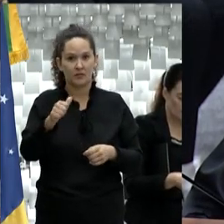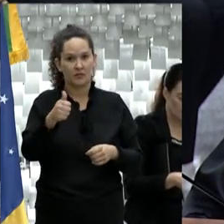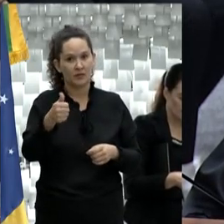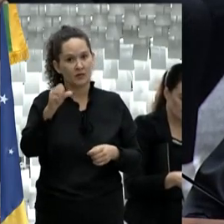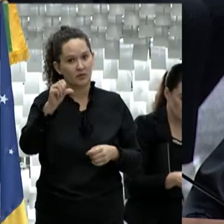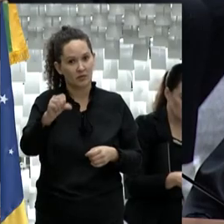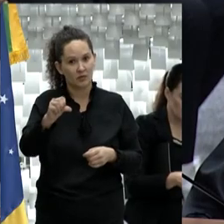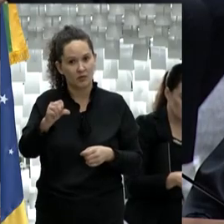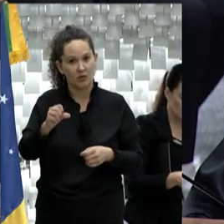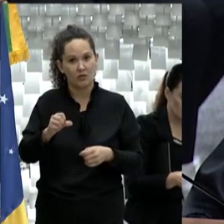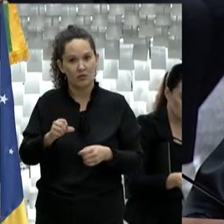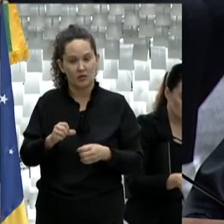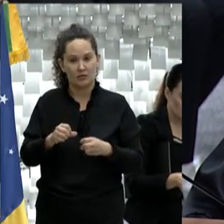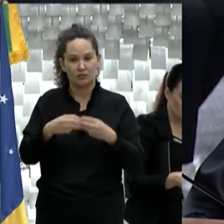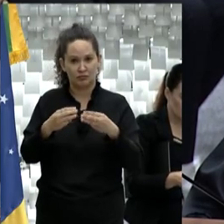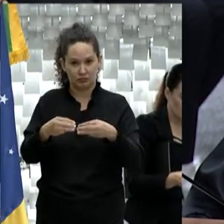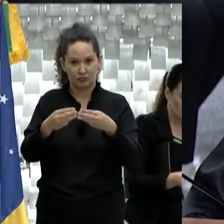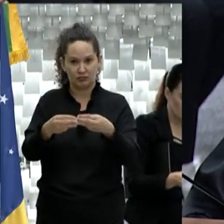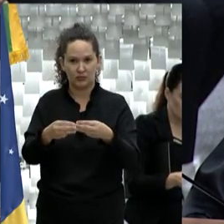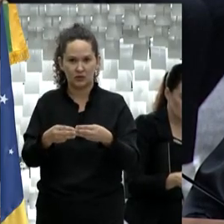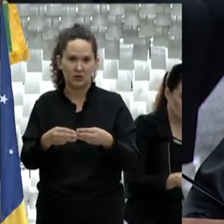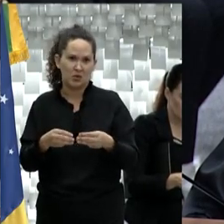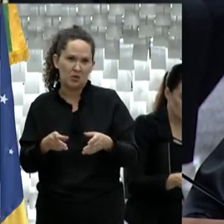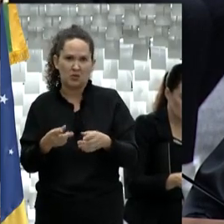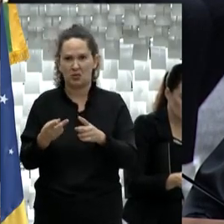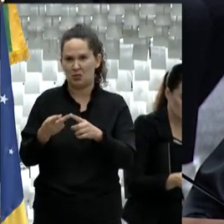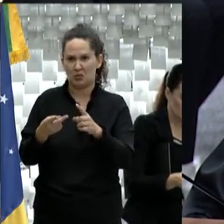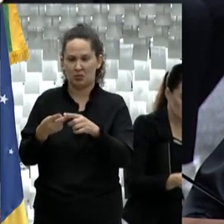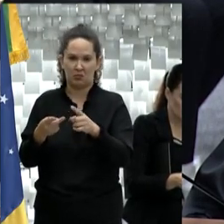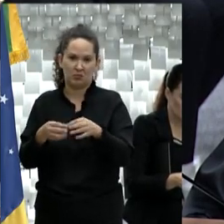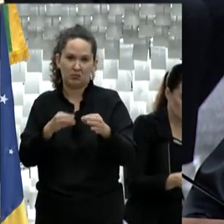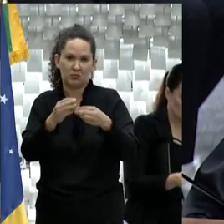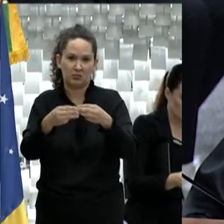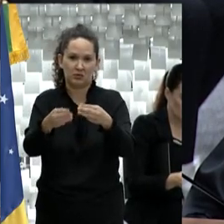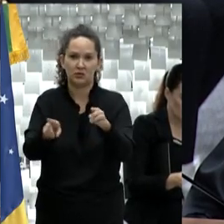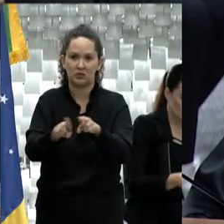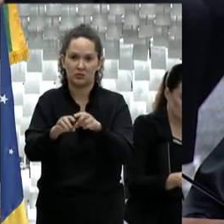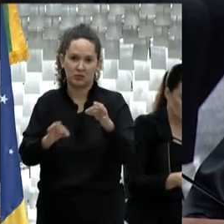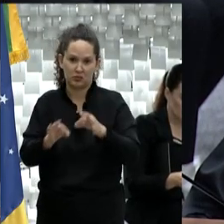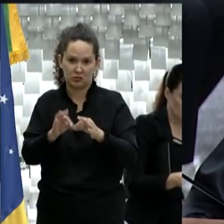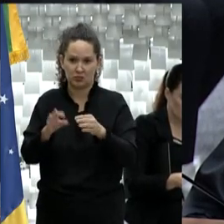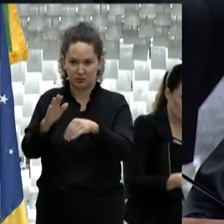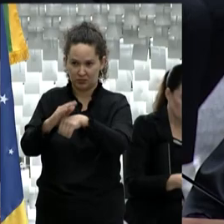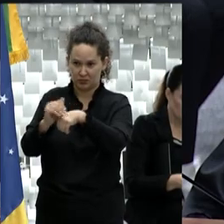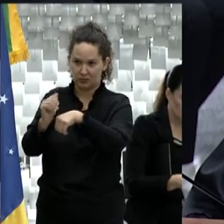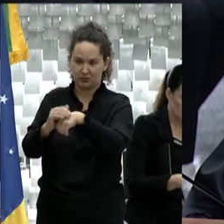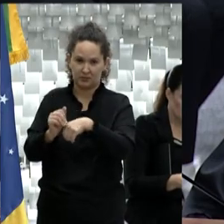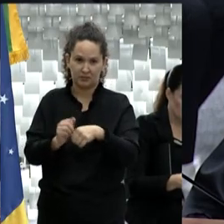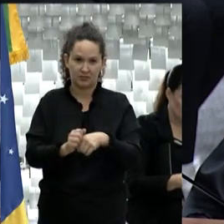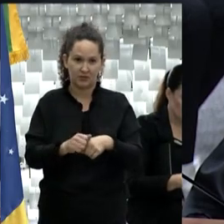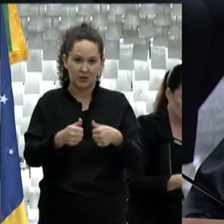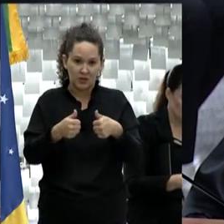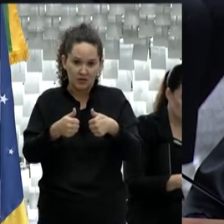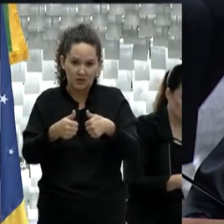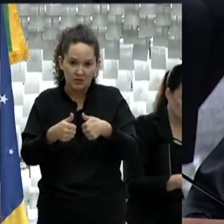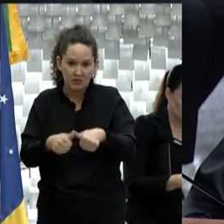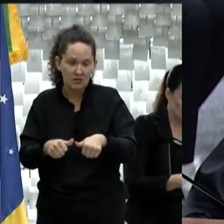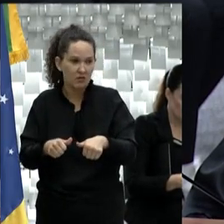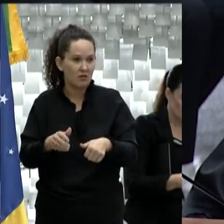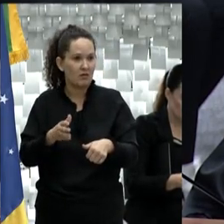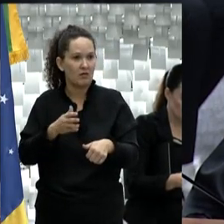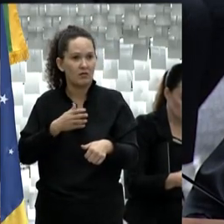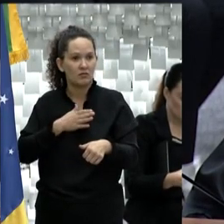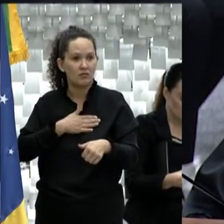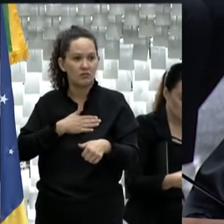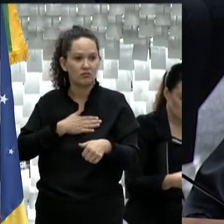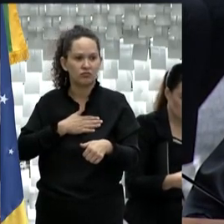119 magistrados, entre ministros e alguns desembargadores convocados, aqui referindo-me à